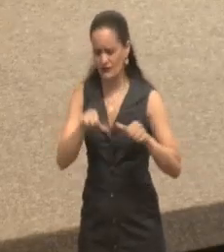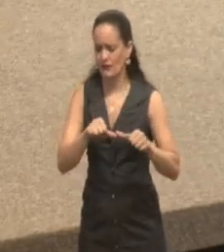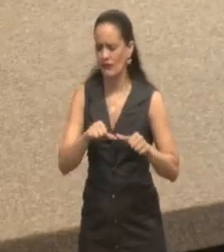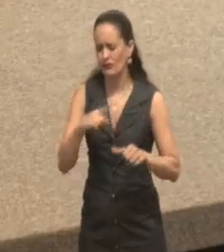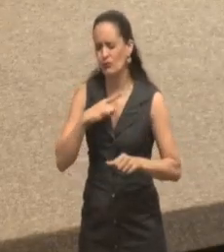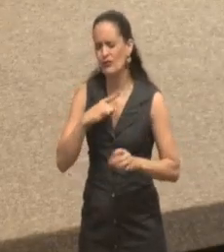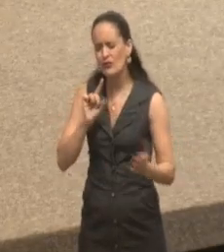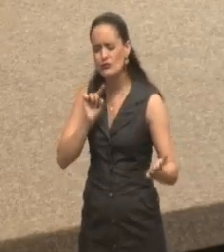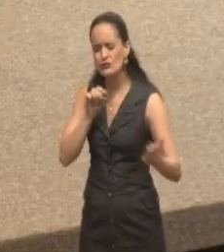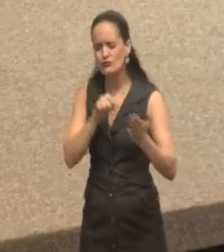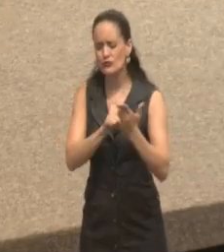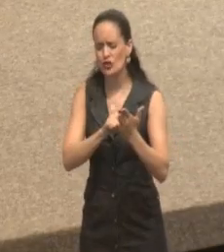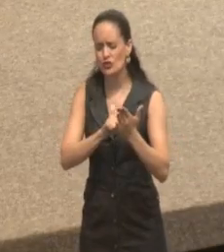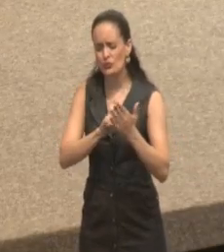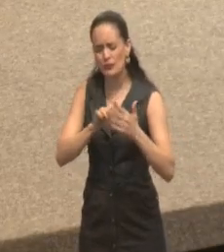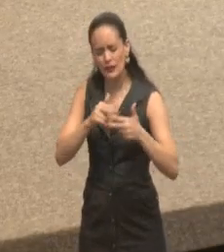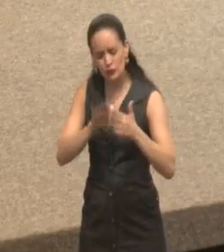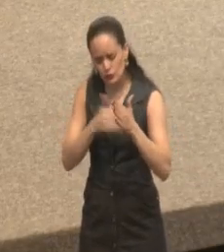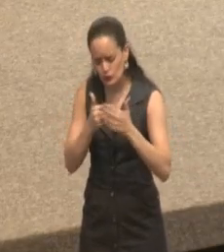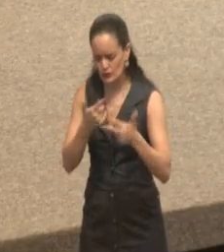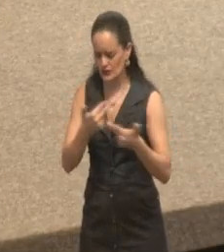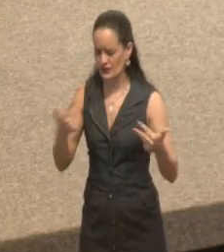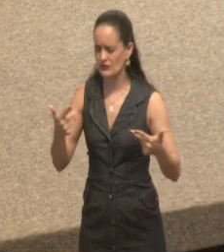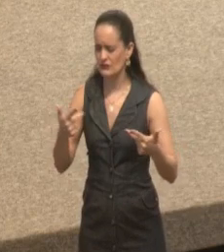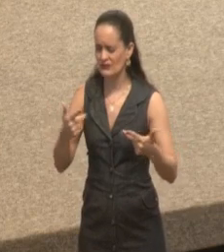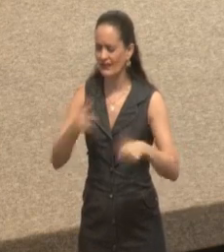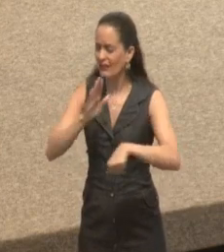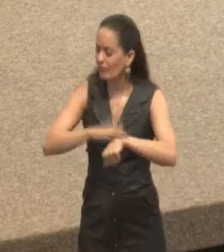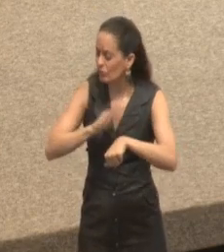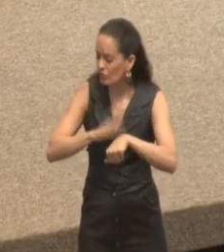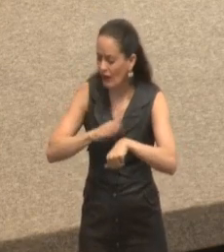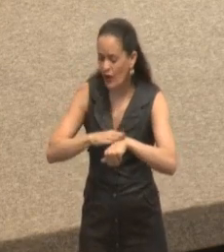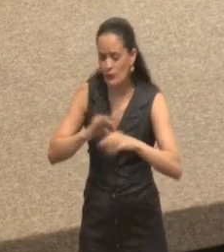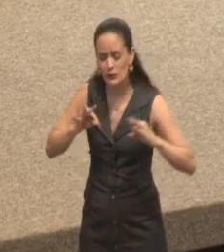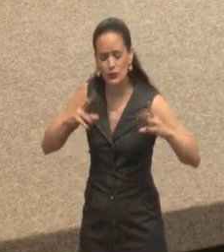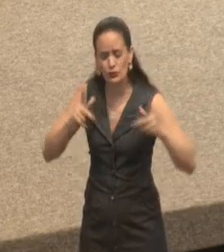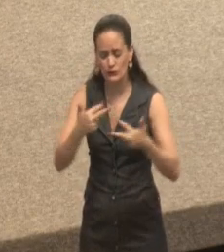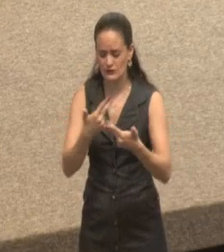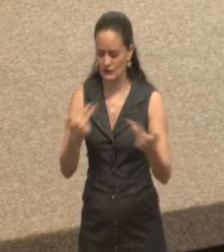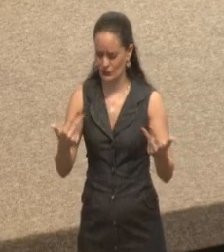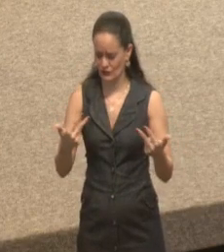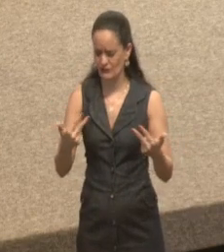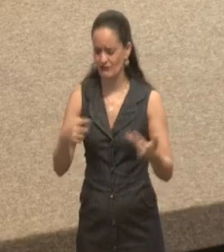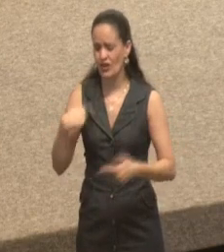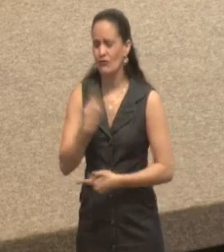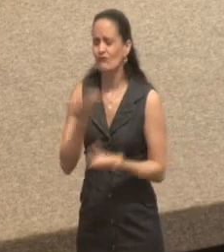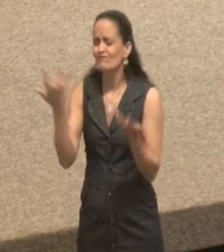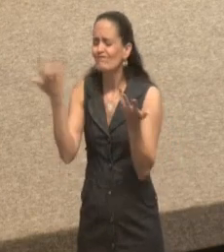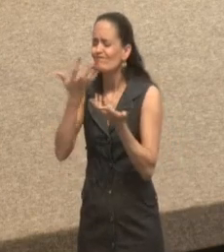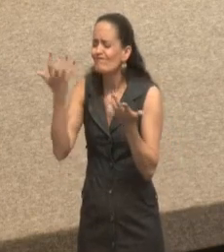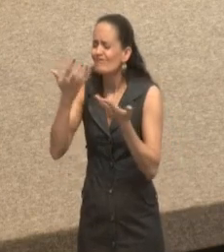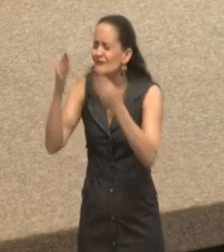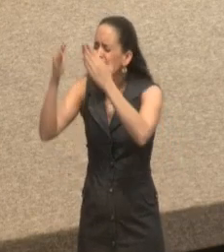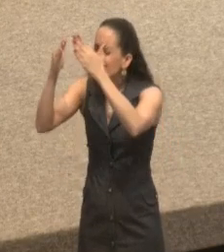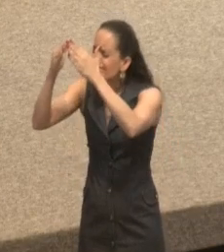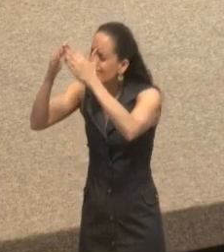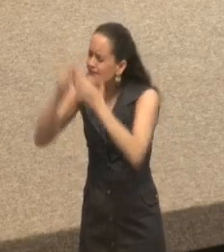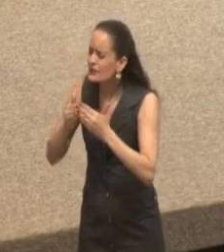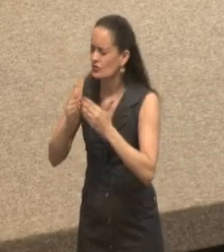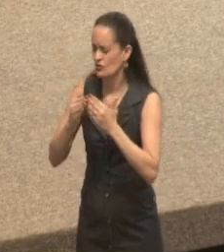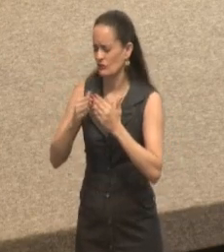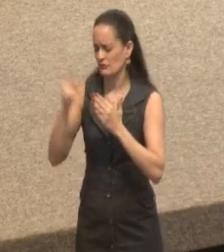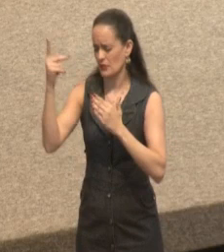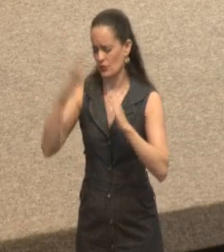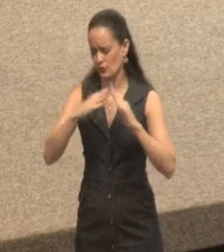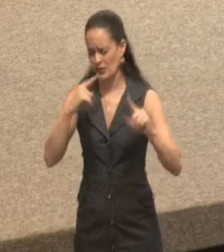propósito para todas as coisas. Há um tempo para todas as coisas. E nós queremos, ó Pai, interceder pela Tua igreja,